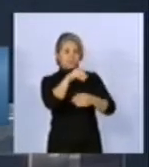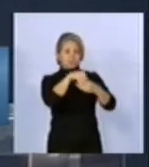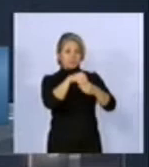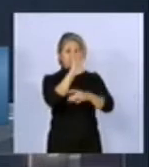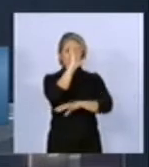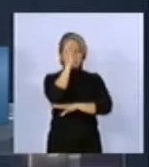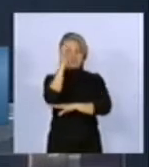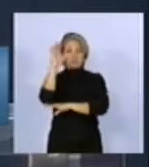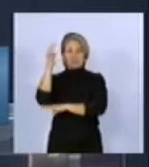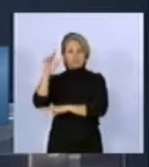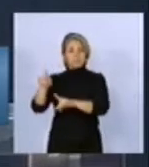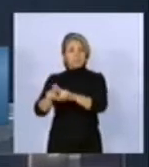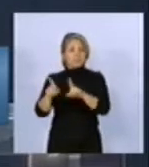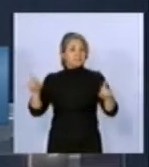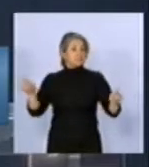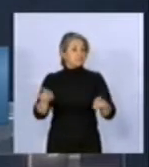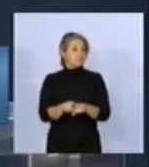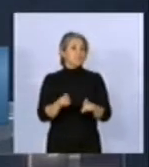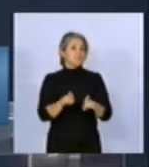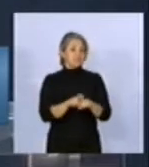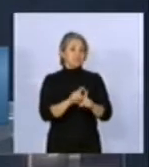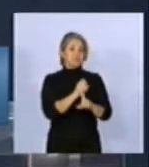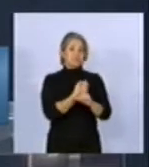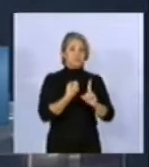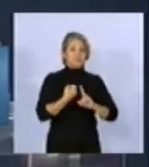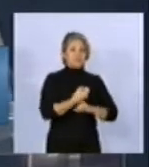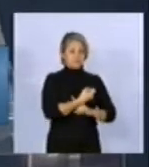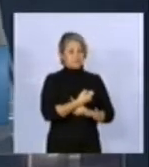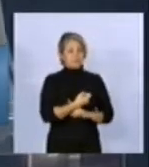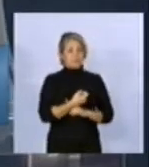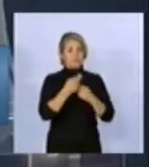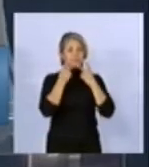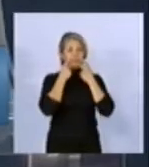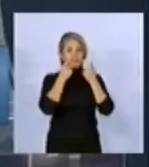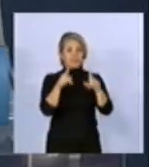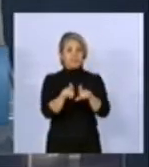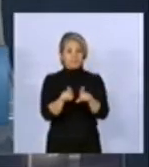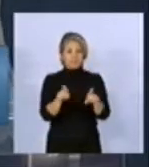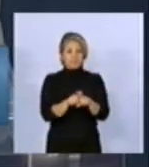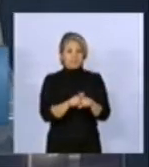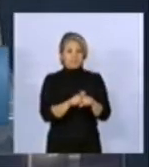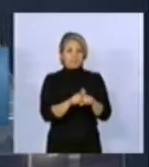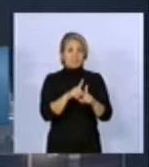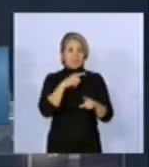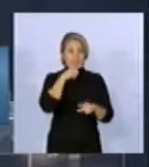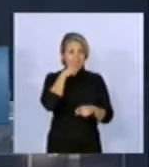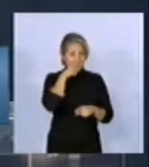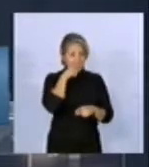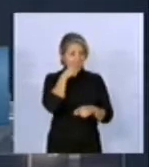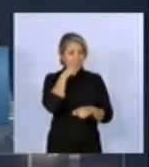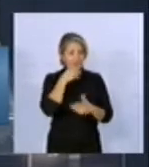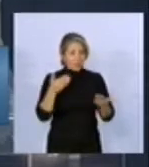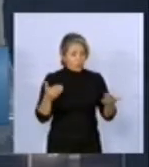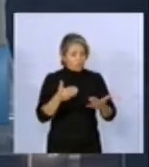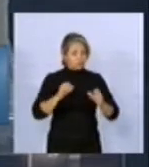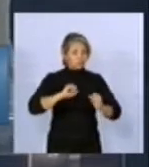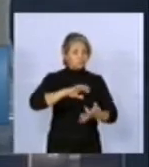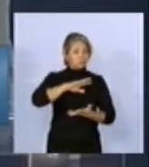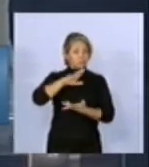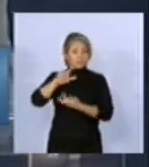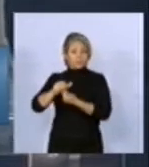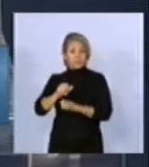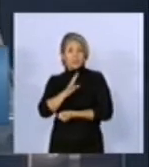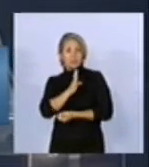ambiental como também no âmbito social e dizer que a a cana-de-açúcar mundialmente